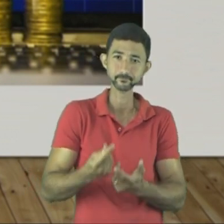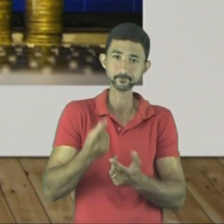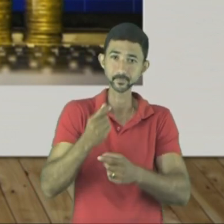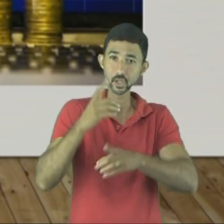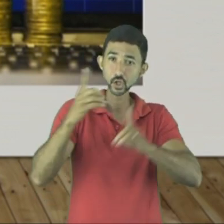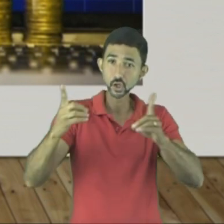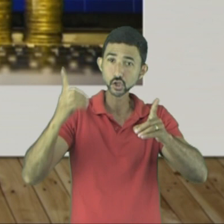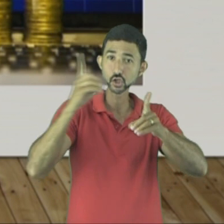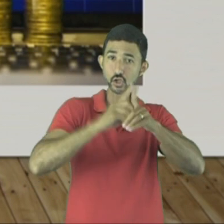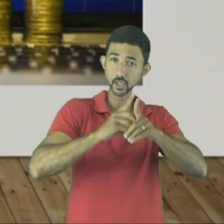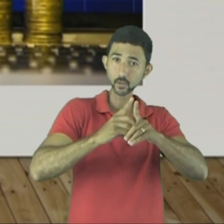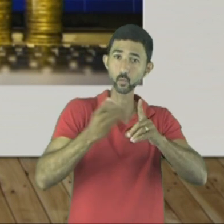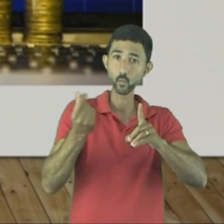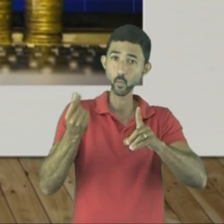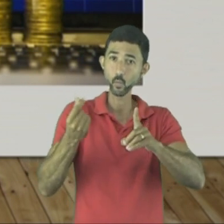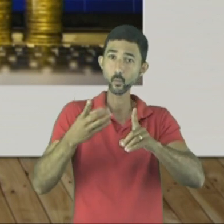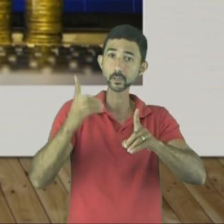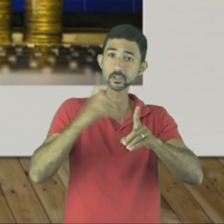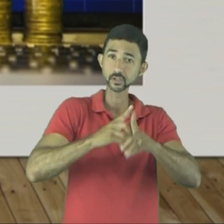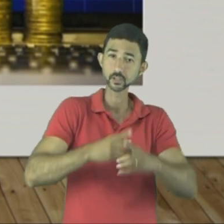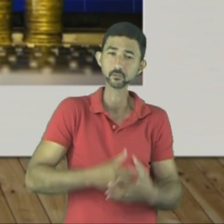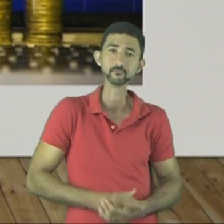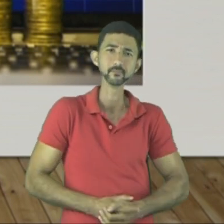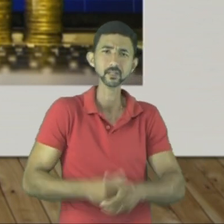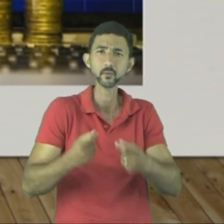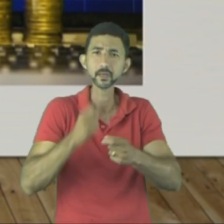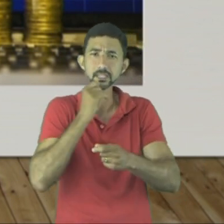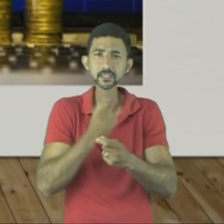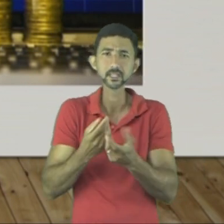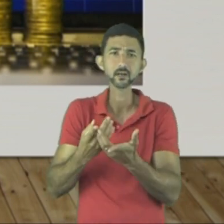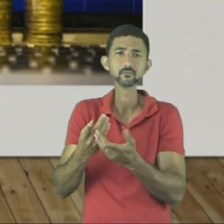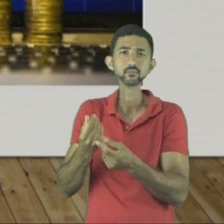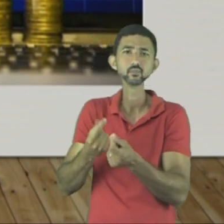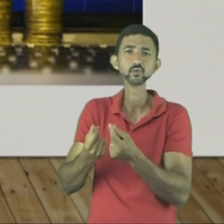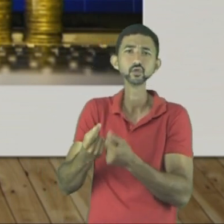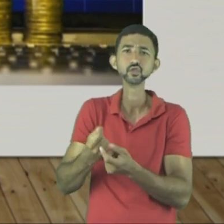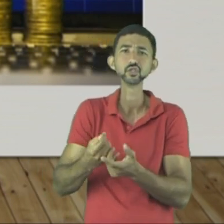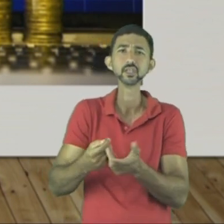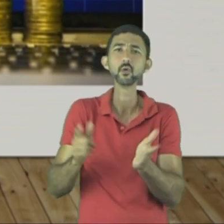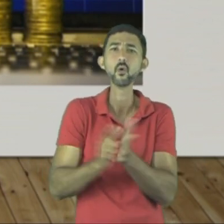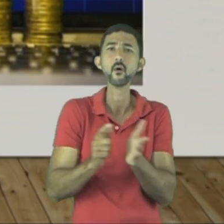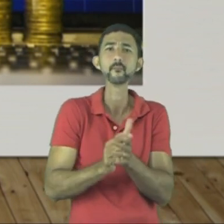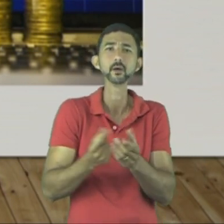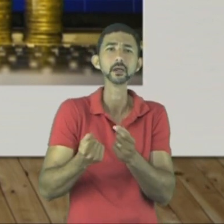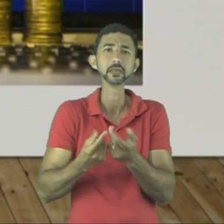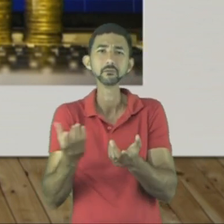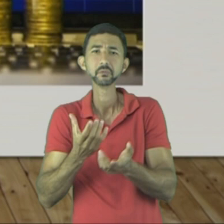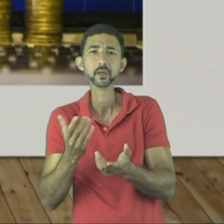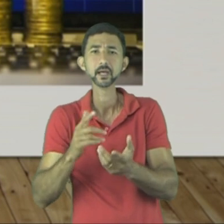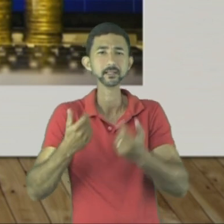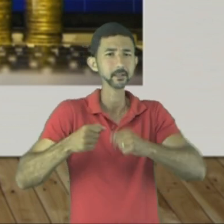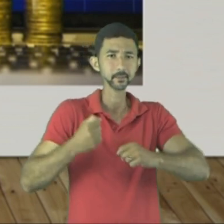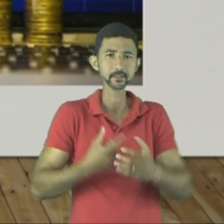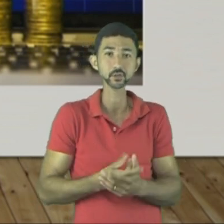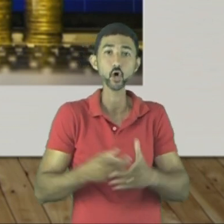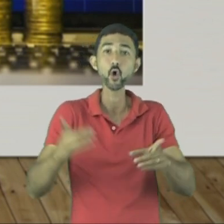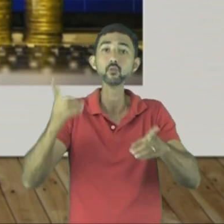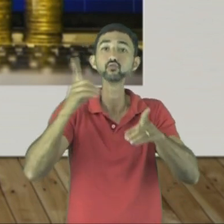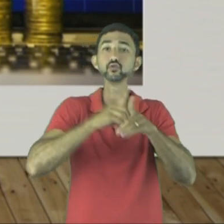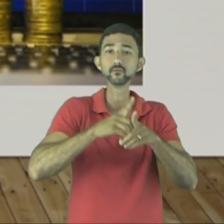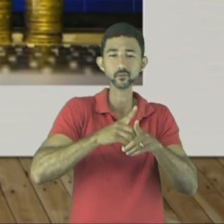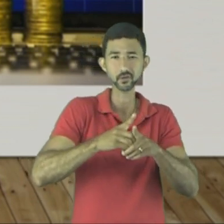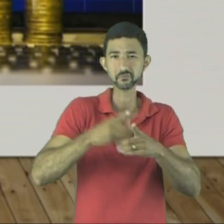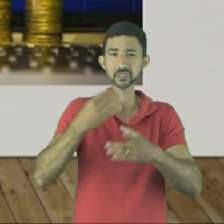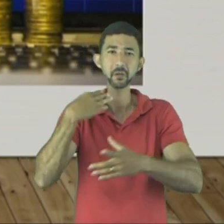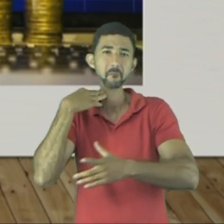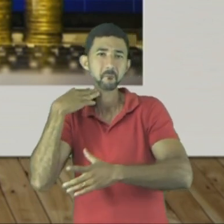digital, descentralizada e que não necessita de terceiros para funcionar. Isso significa que você não depende de